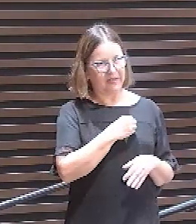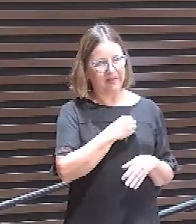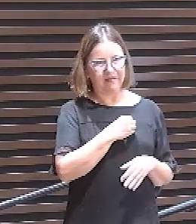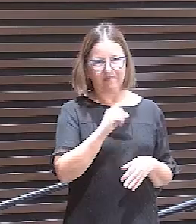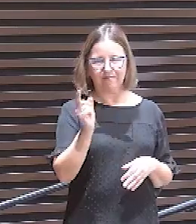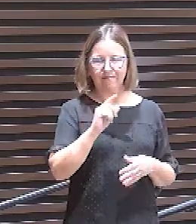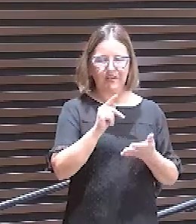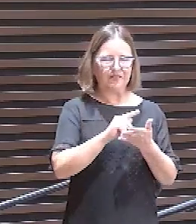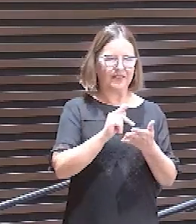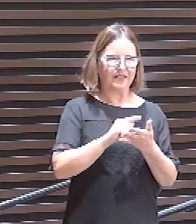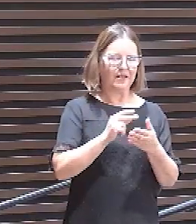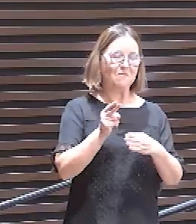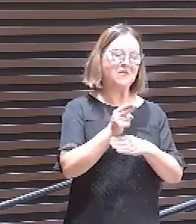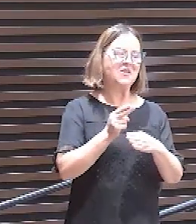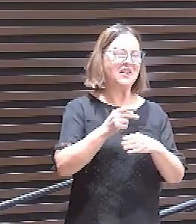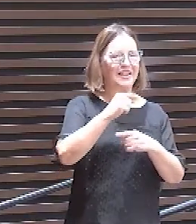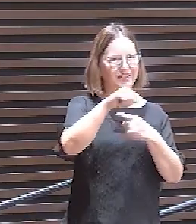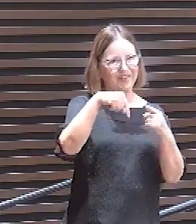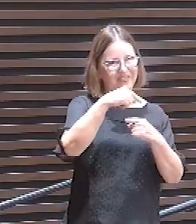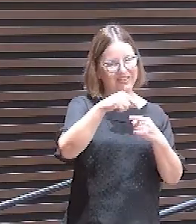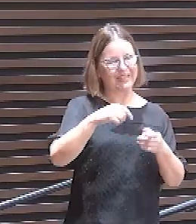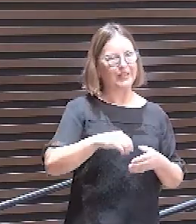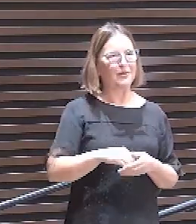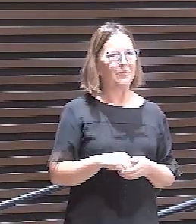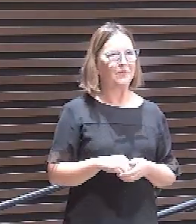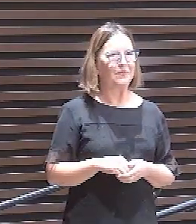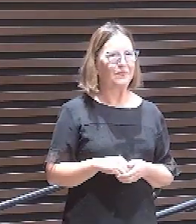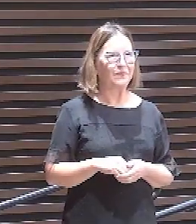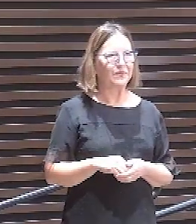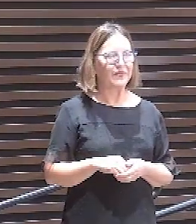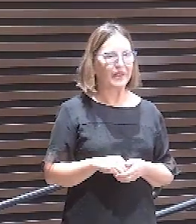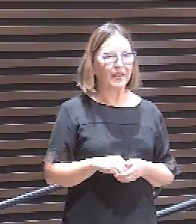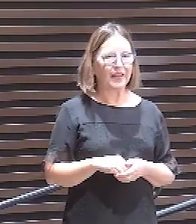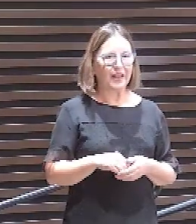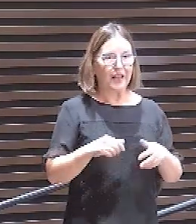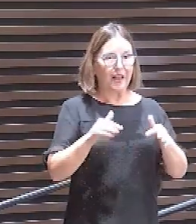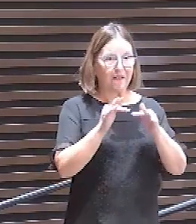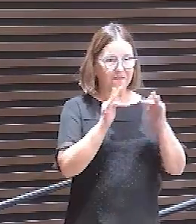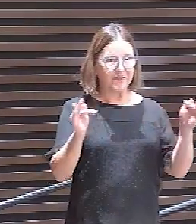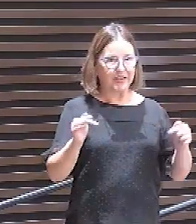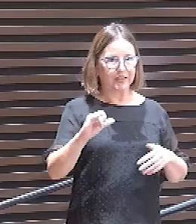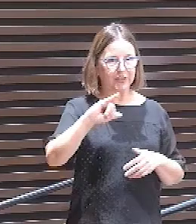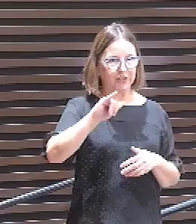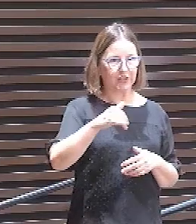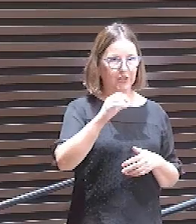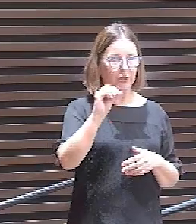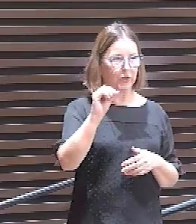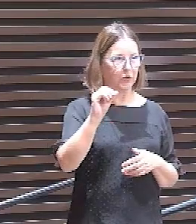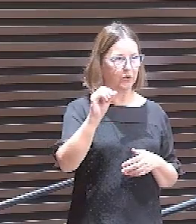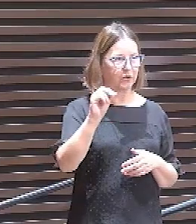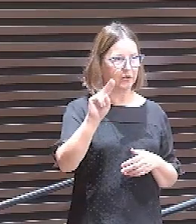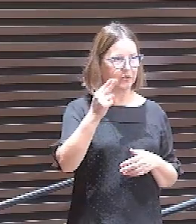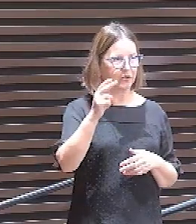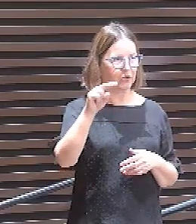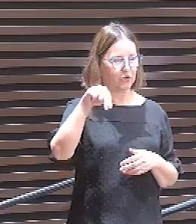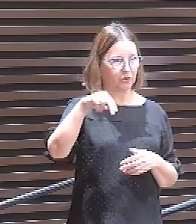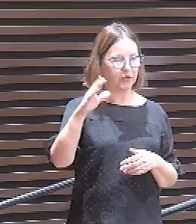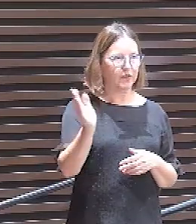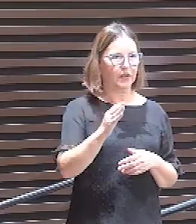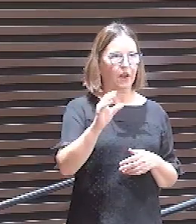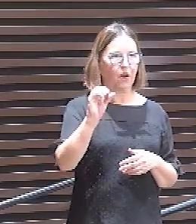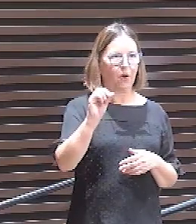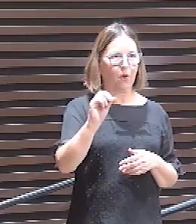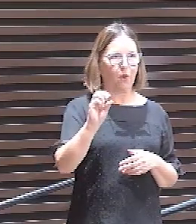buscando a santificação. Quem disse isso foi John Owen, um homem de Deus. A